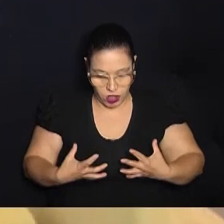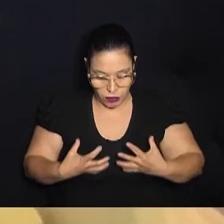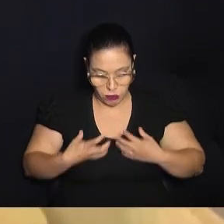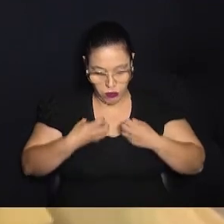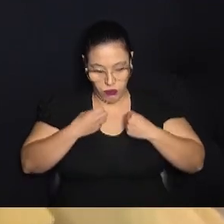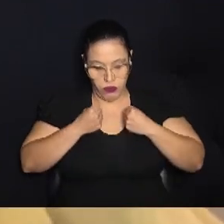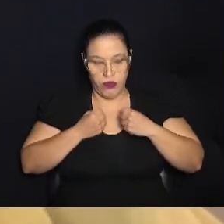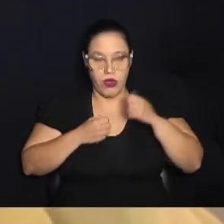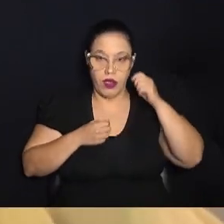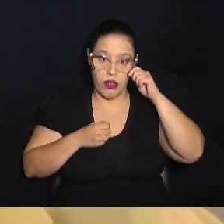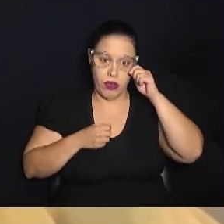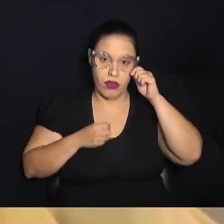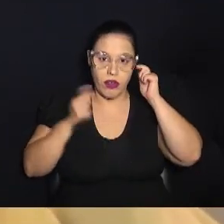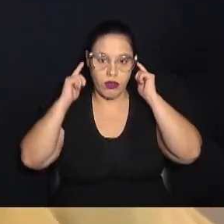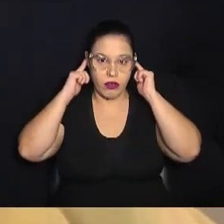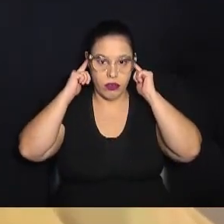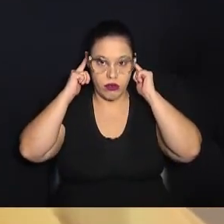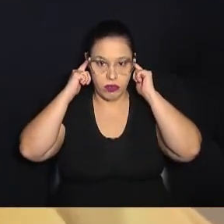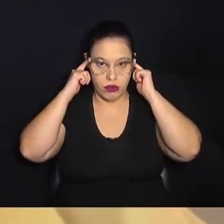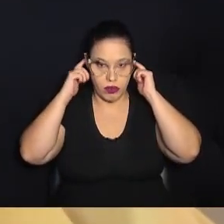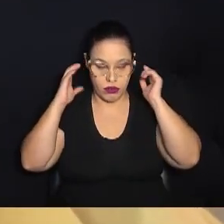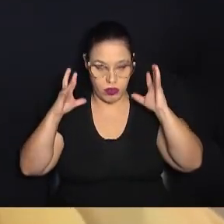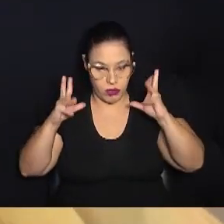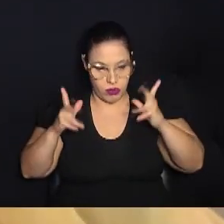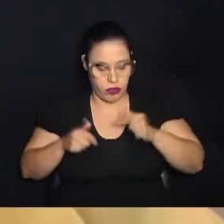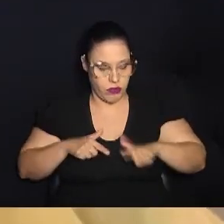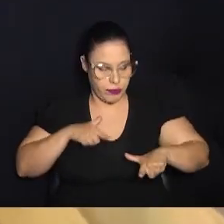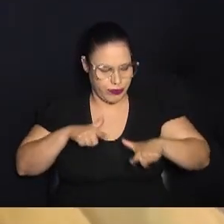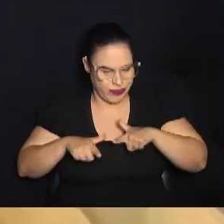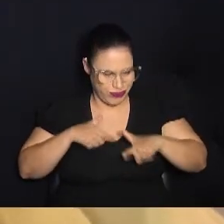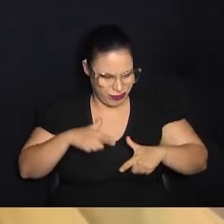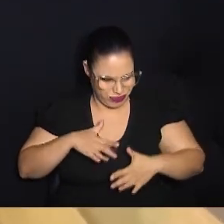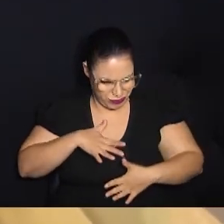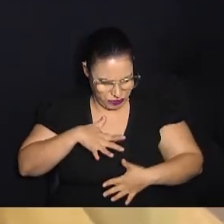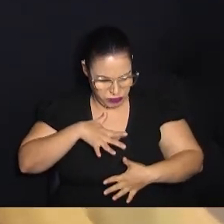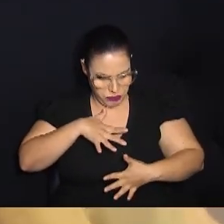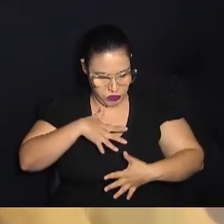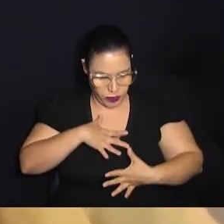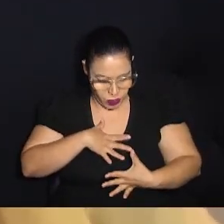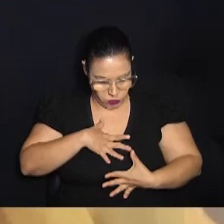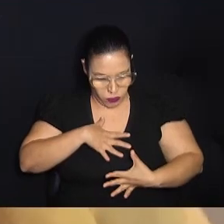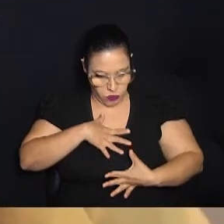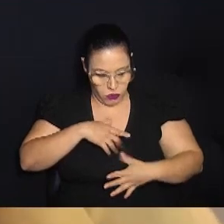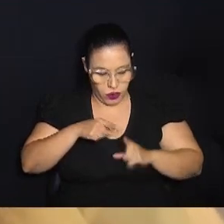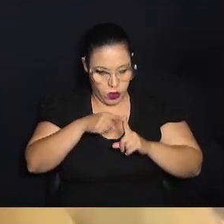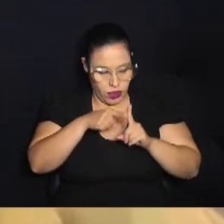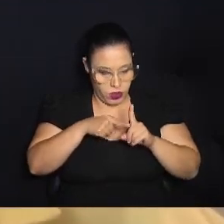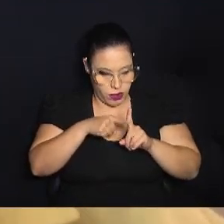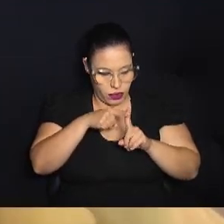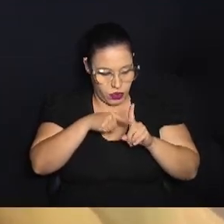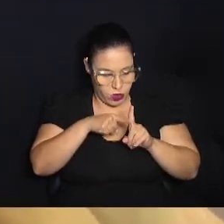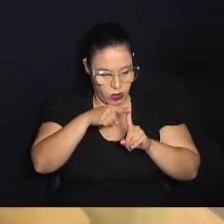Então, existe uma sobrecarga como o corpo como um todo, trabalhando para que a gente tenha uma temperatura